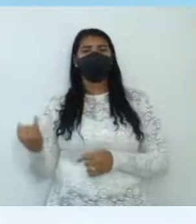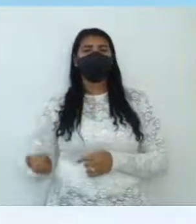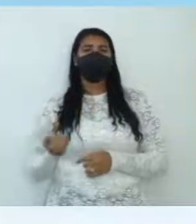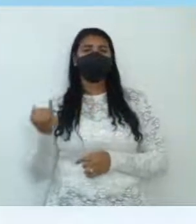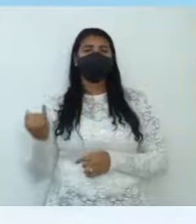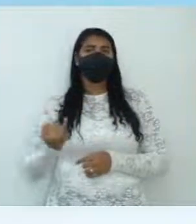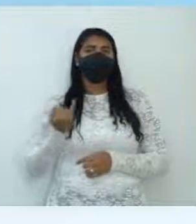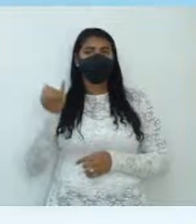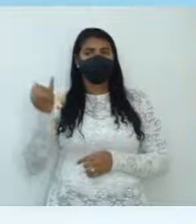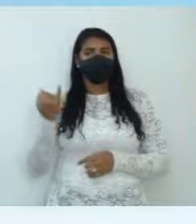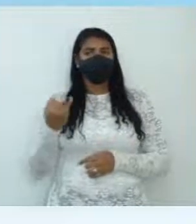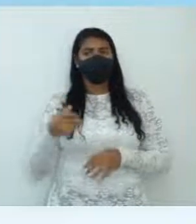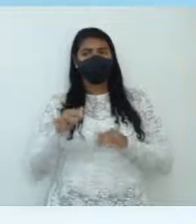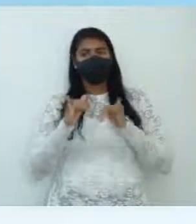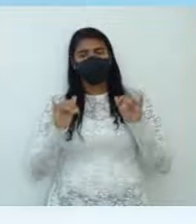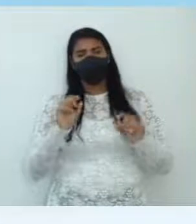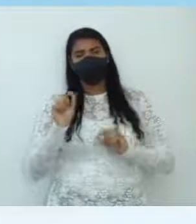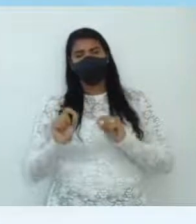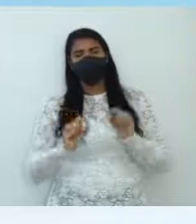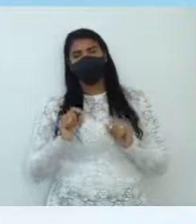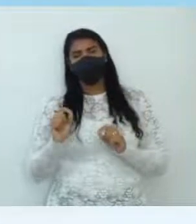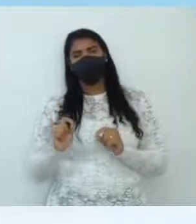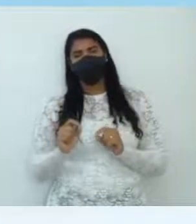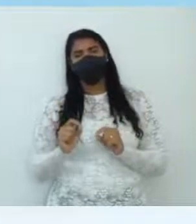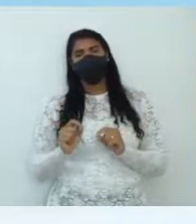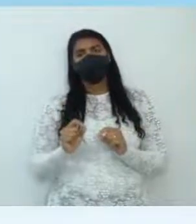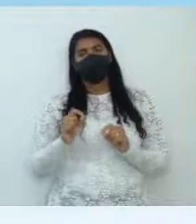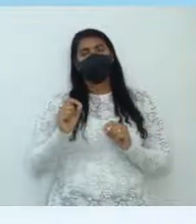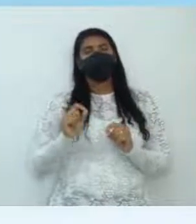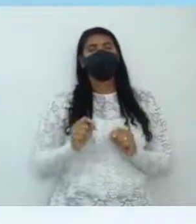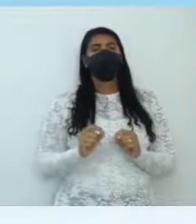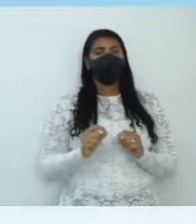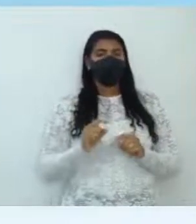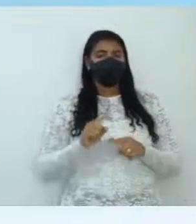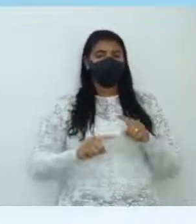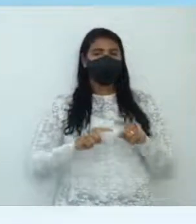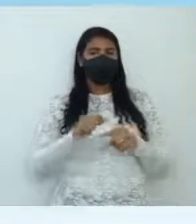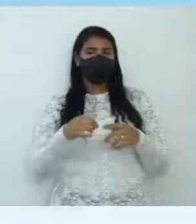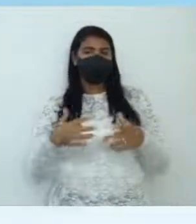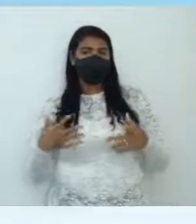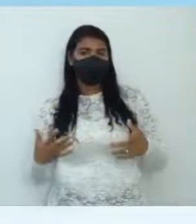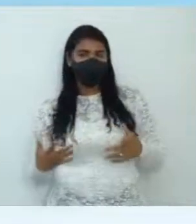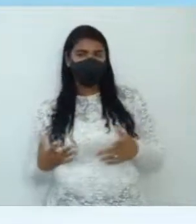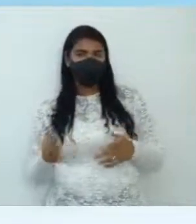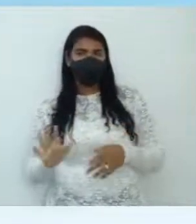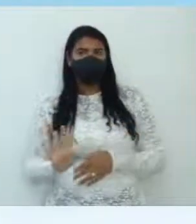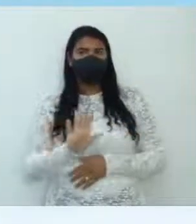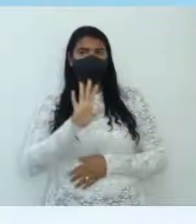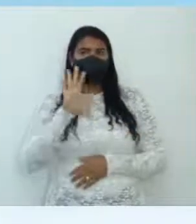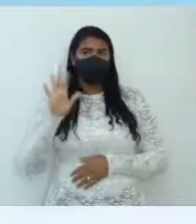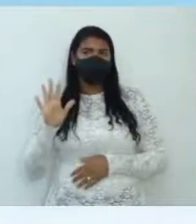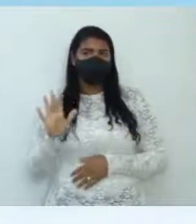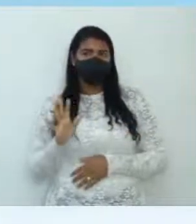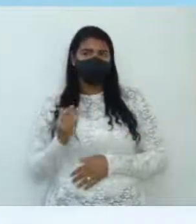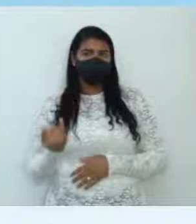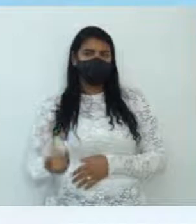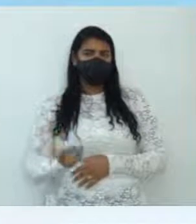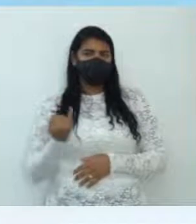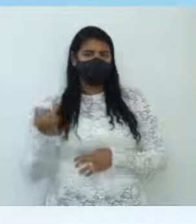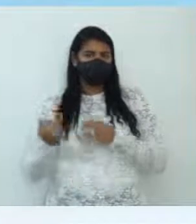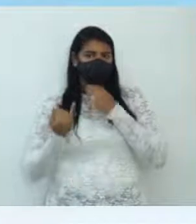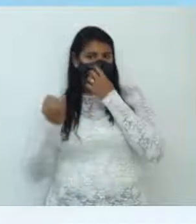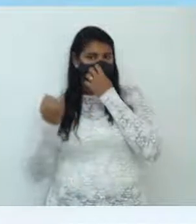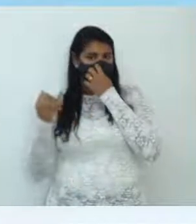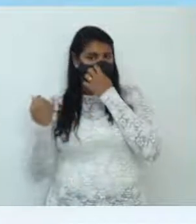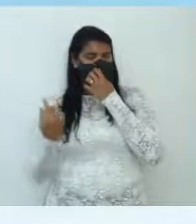importante mencionar que a atividade mineradora ela é de toda forma de vital importância